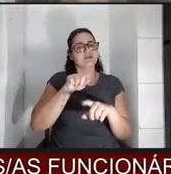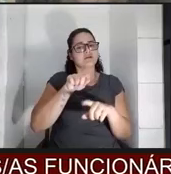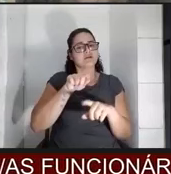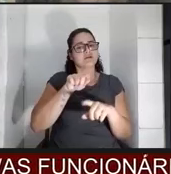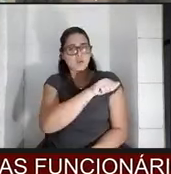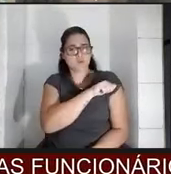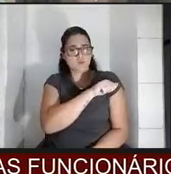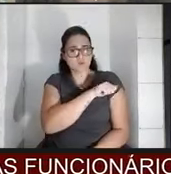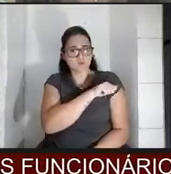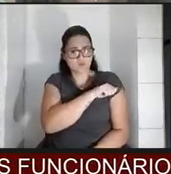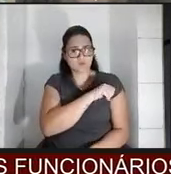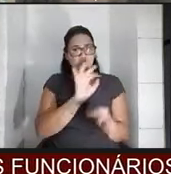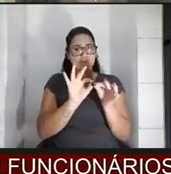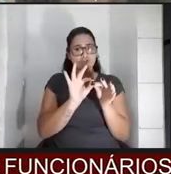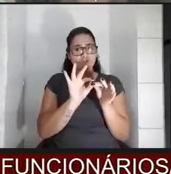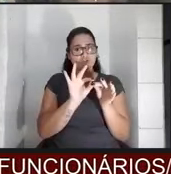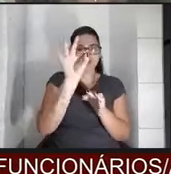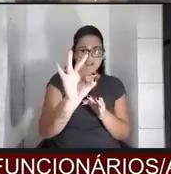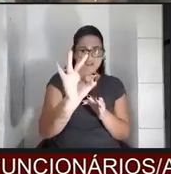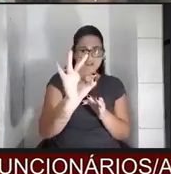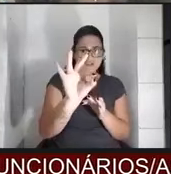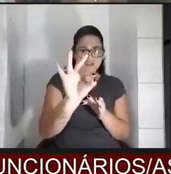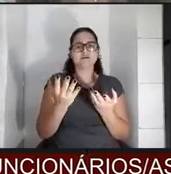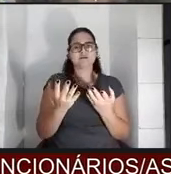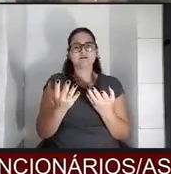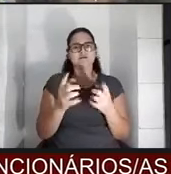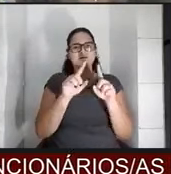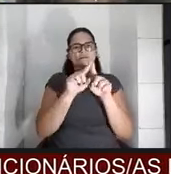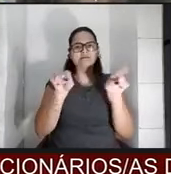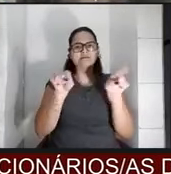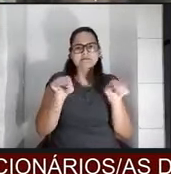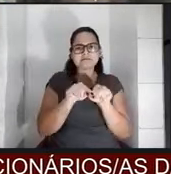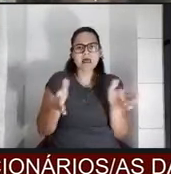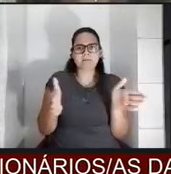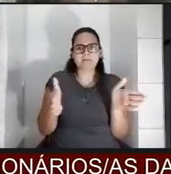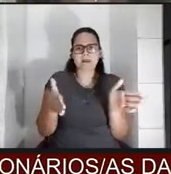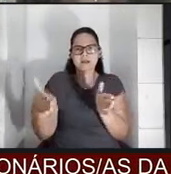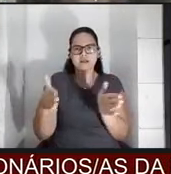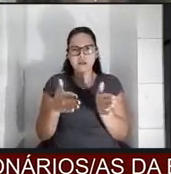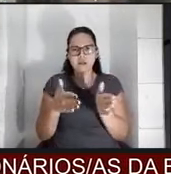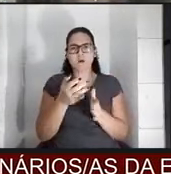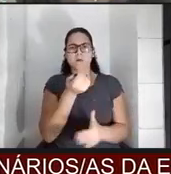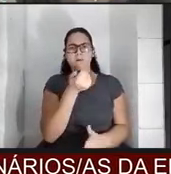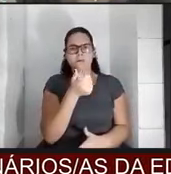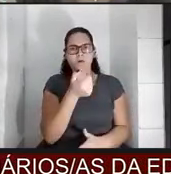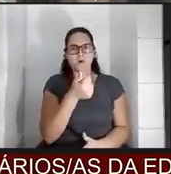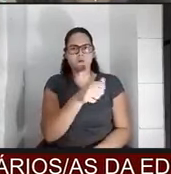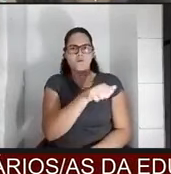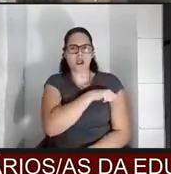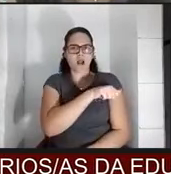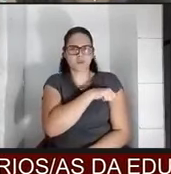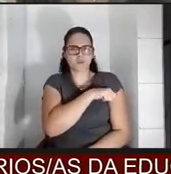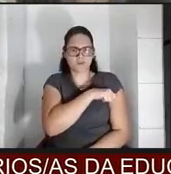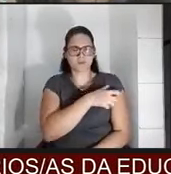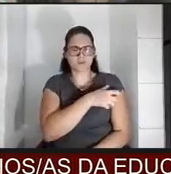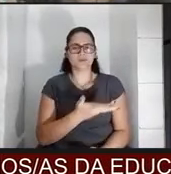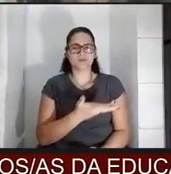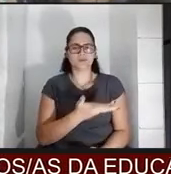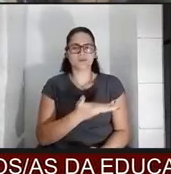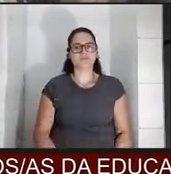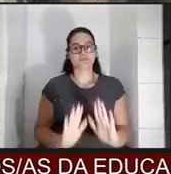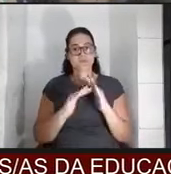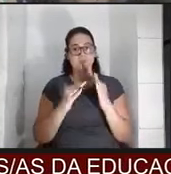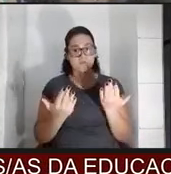à distância, salas menores, com menos aluno. Quando vejo